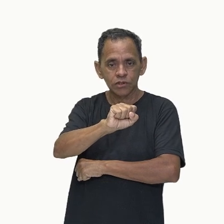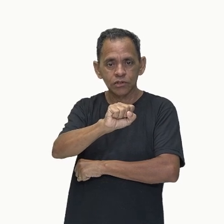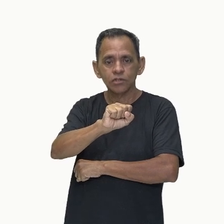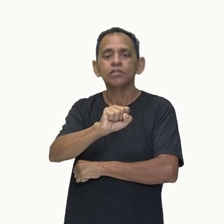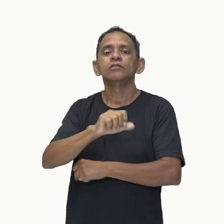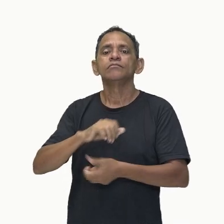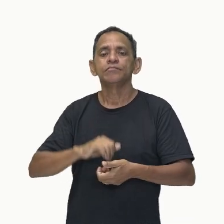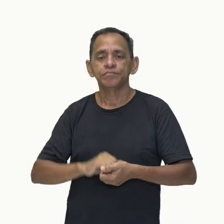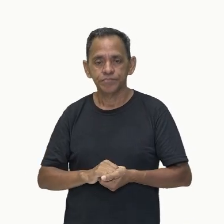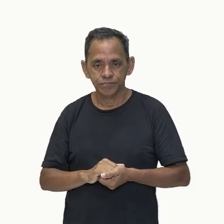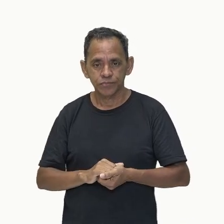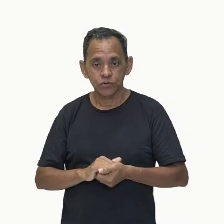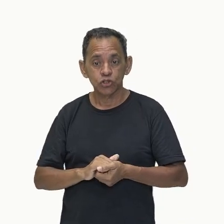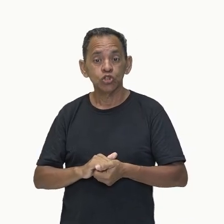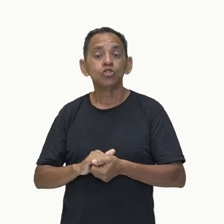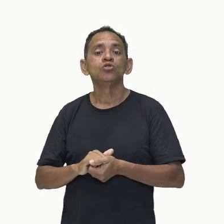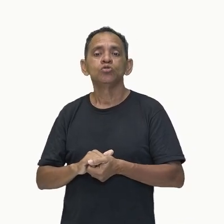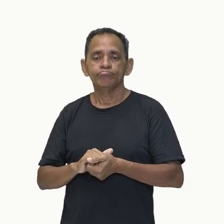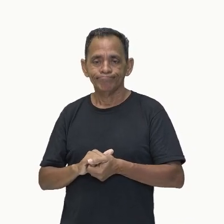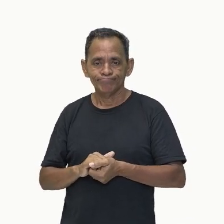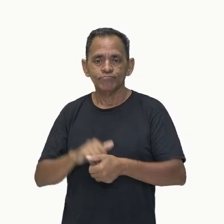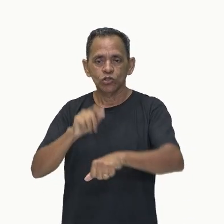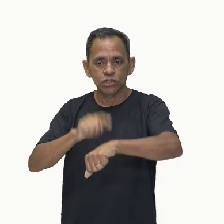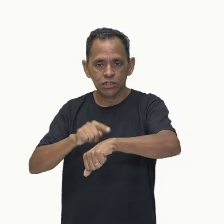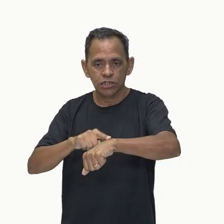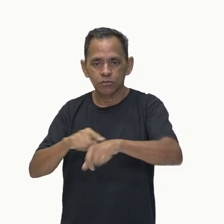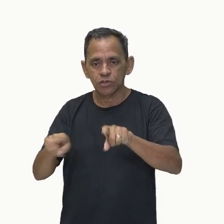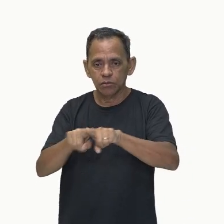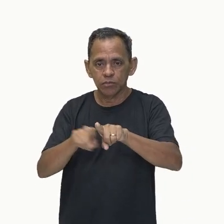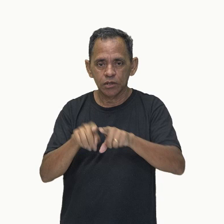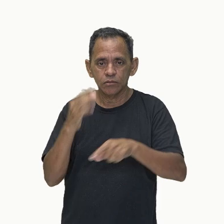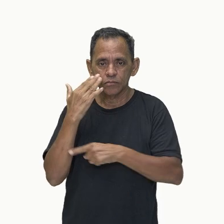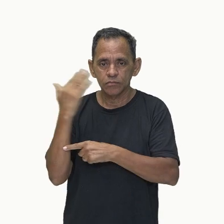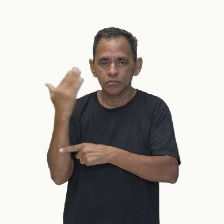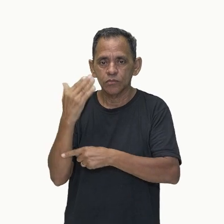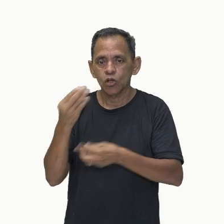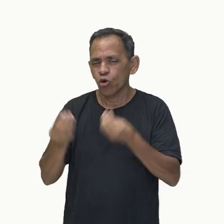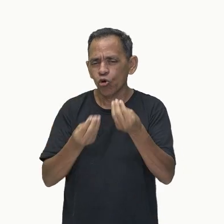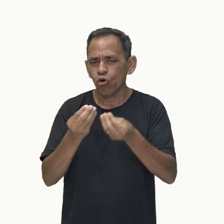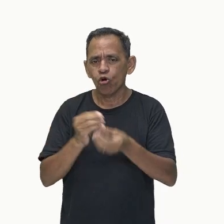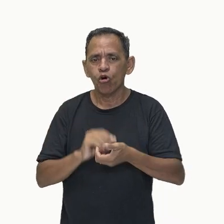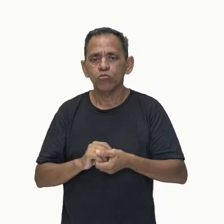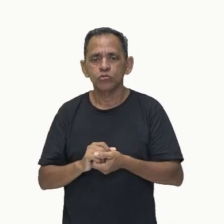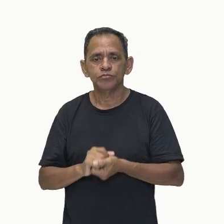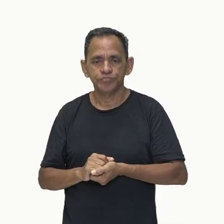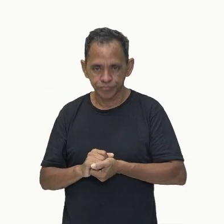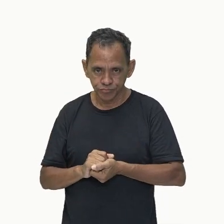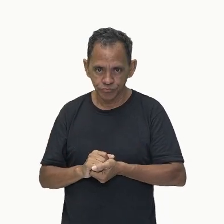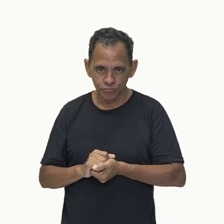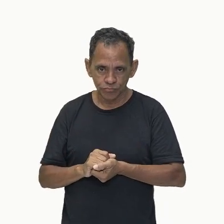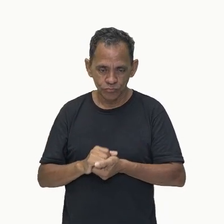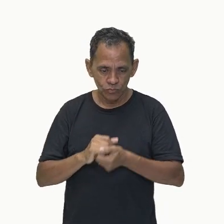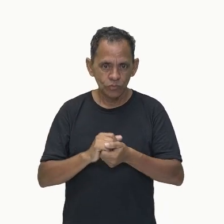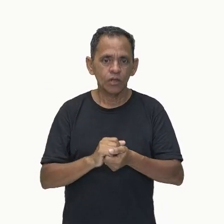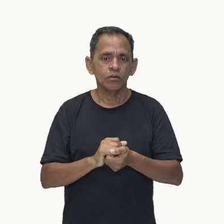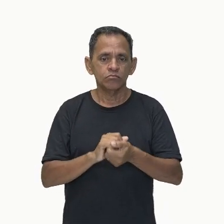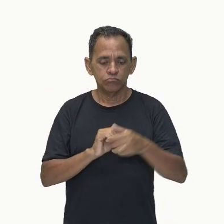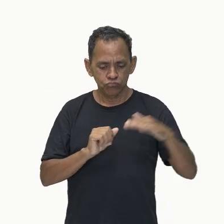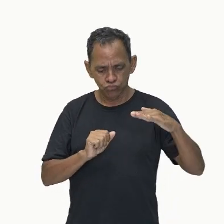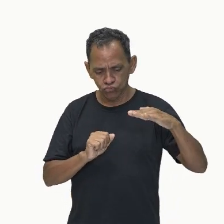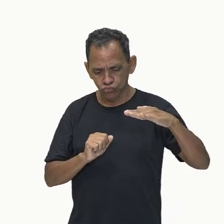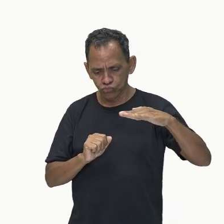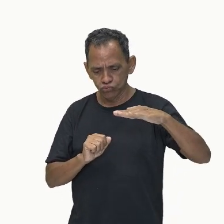foi de espaço que ele percorreu. Professor, quanto foi de espaço que ele percorreu? Ora, tu pode fazer o seguinte, ó,